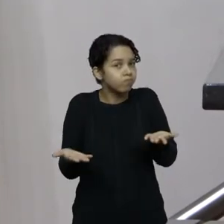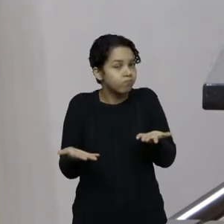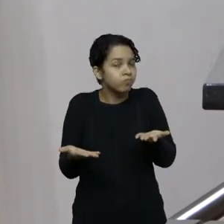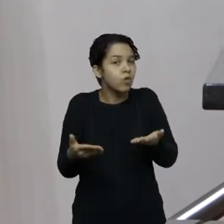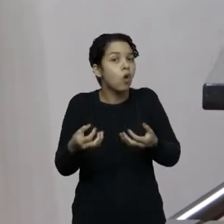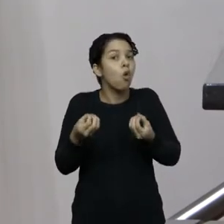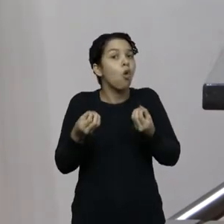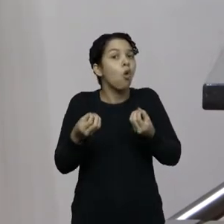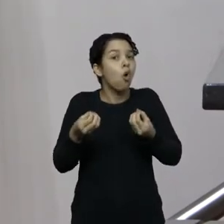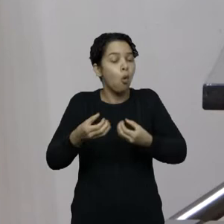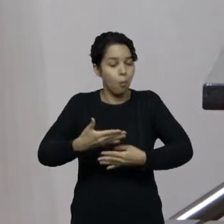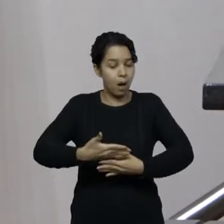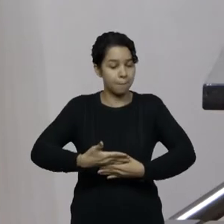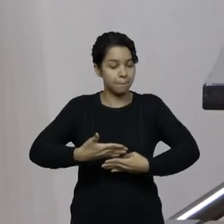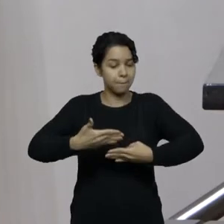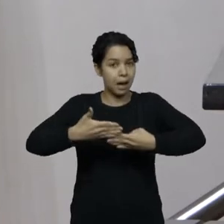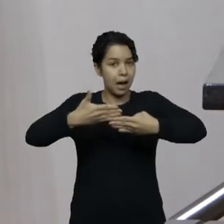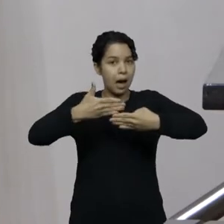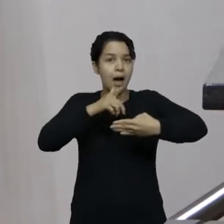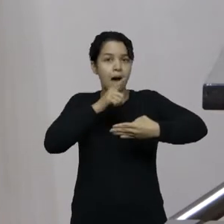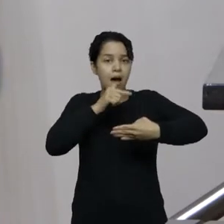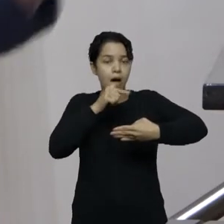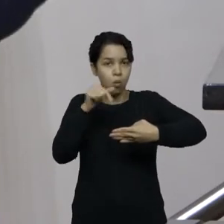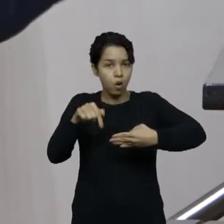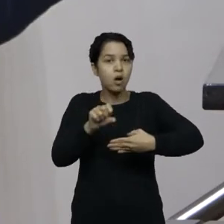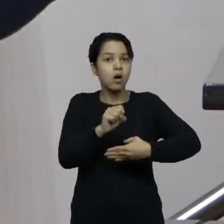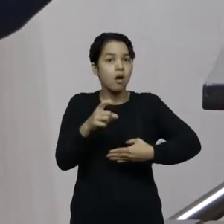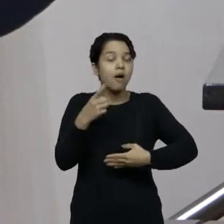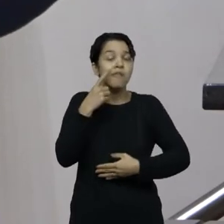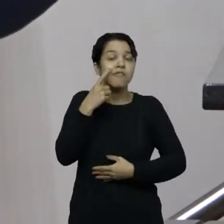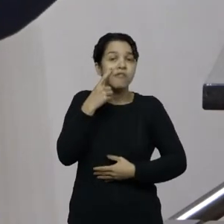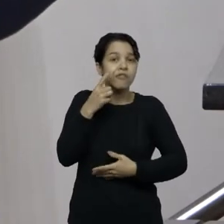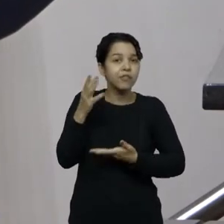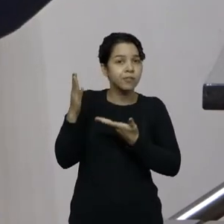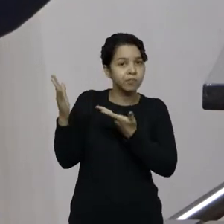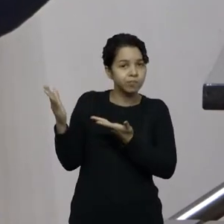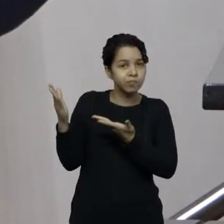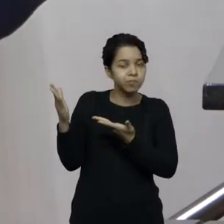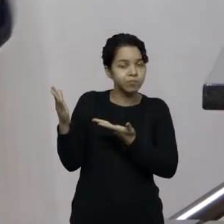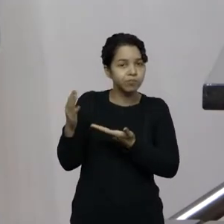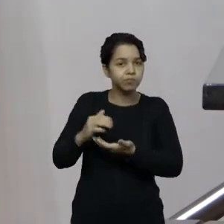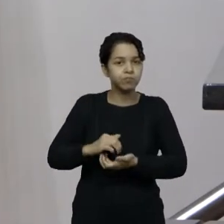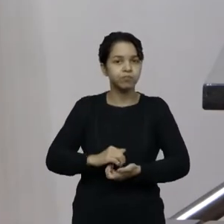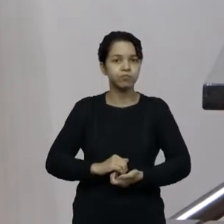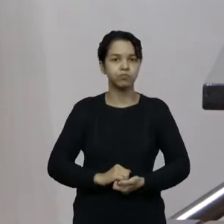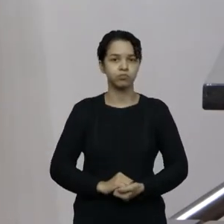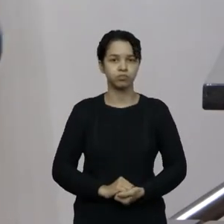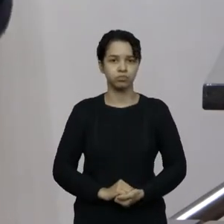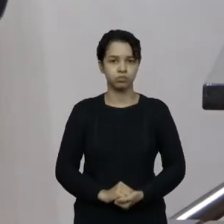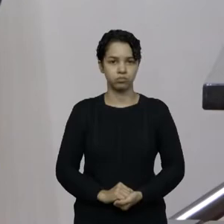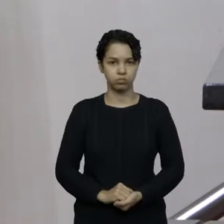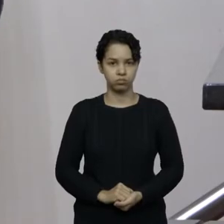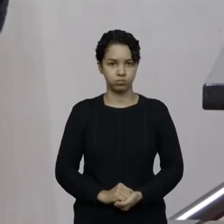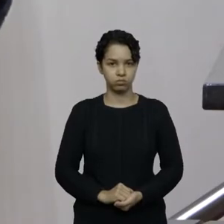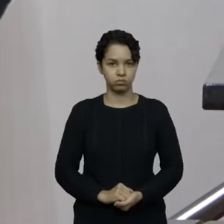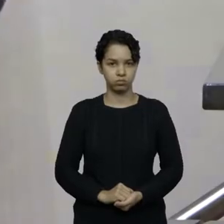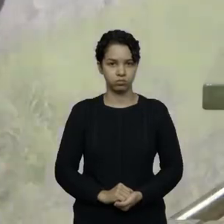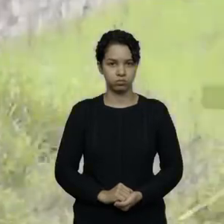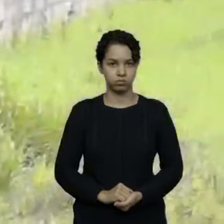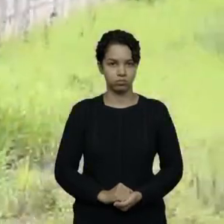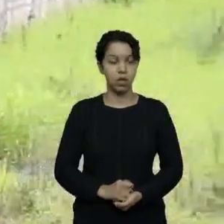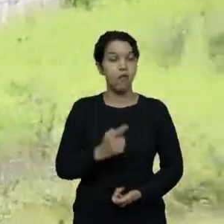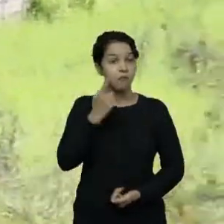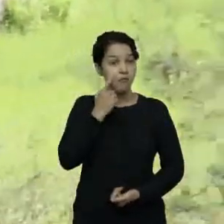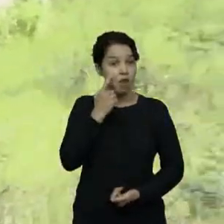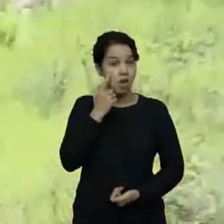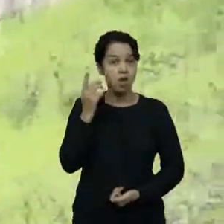barragens aqui em Santa Catarina eu só queria não tem som né e essa situação da